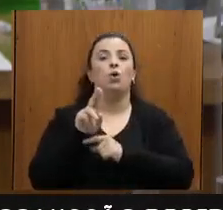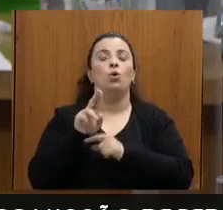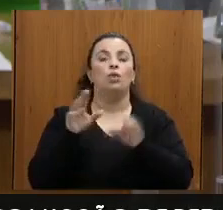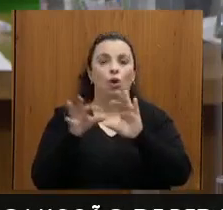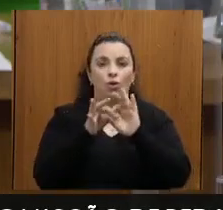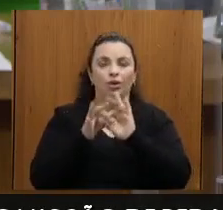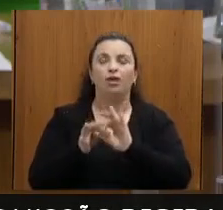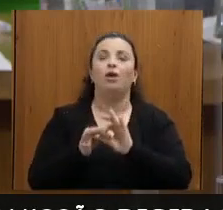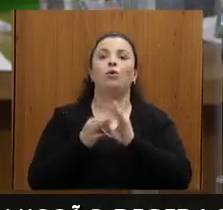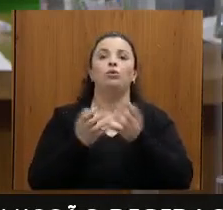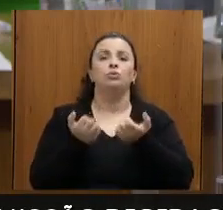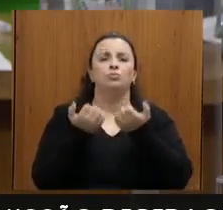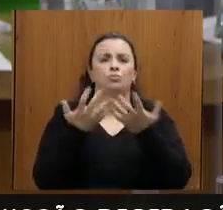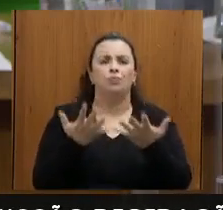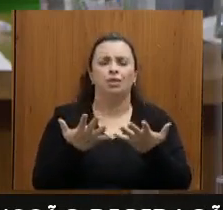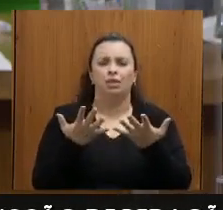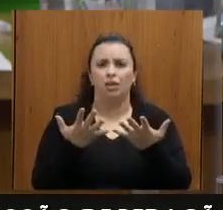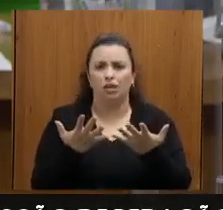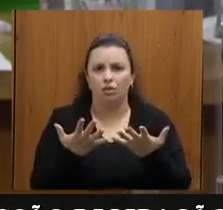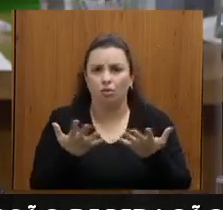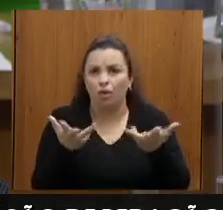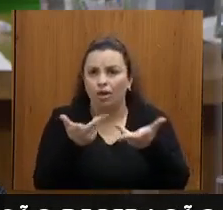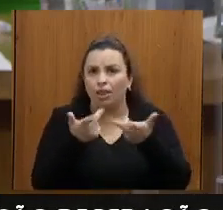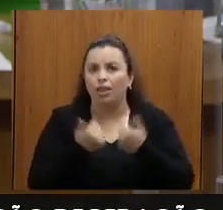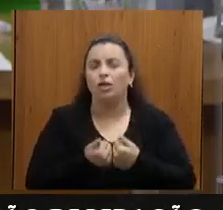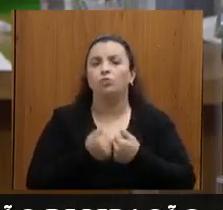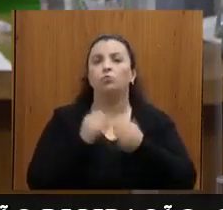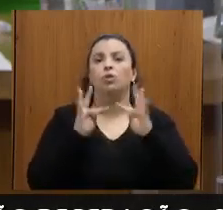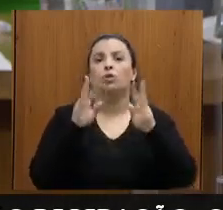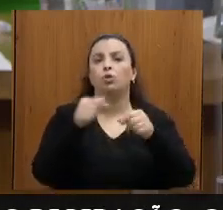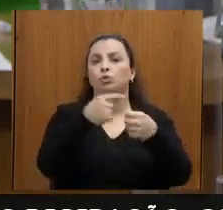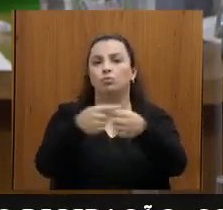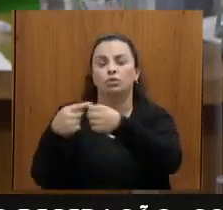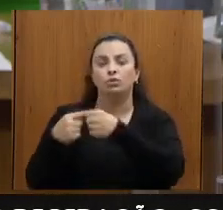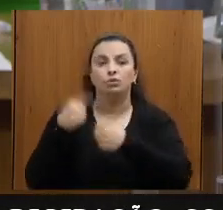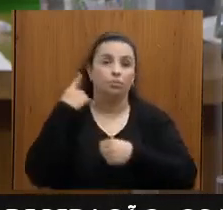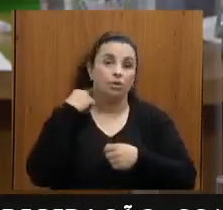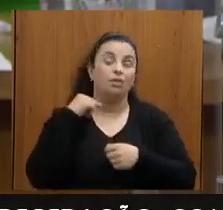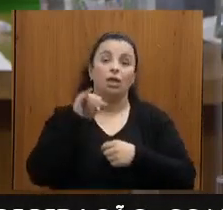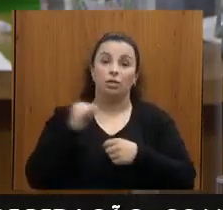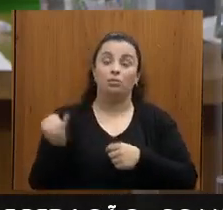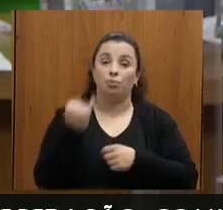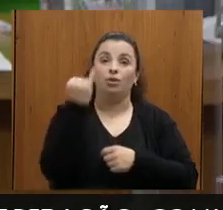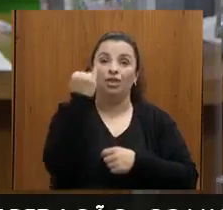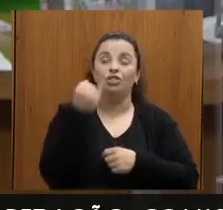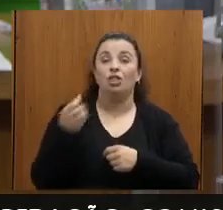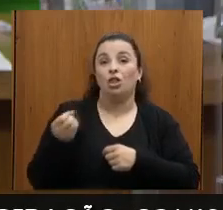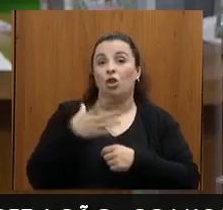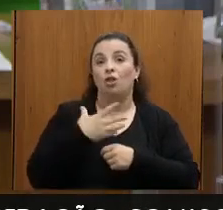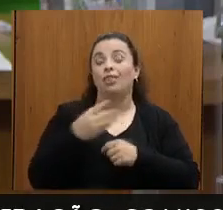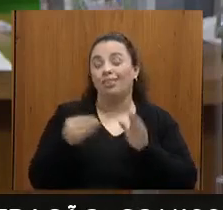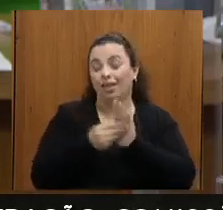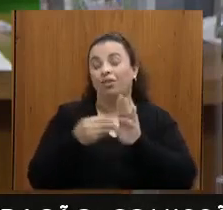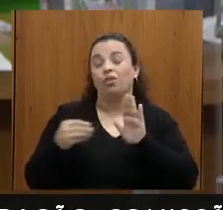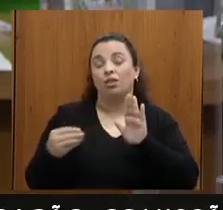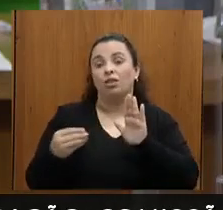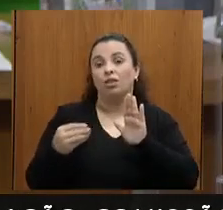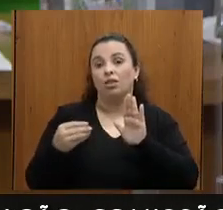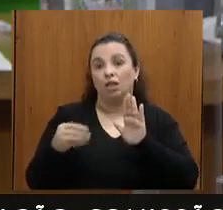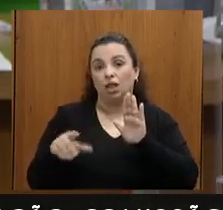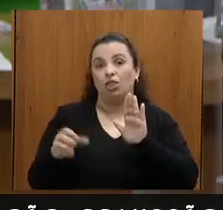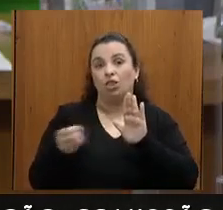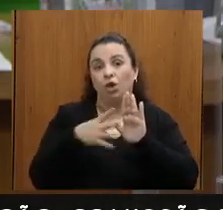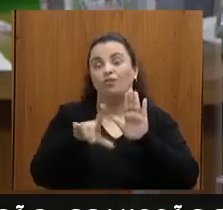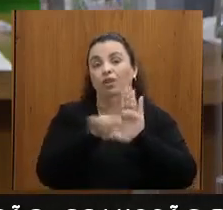municípios mineiros. Isso é muito importante no contexto da nova lei de licitações. A conclusão do novo modelo de